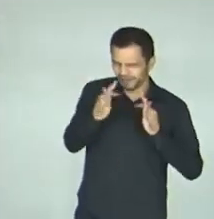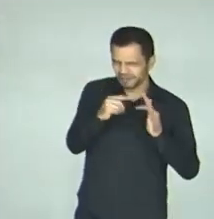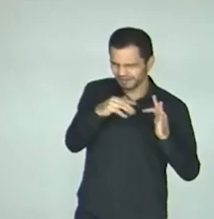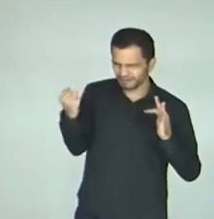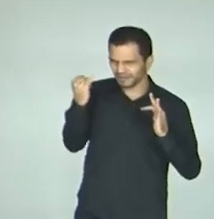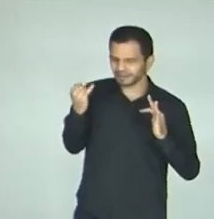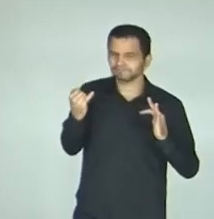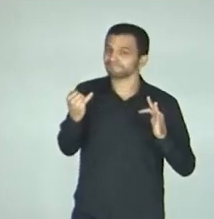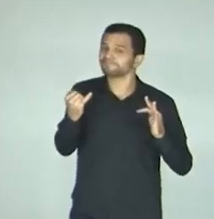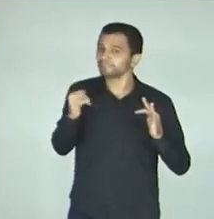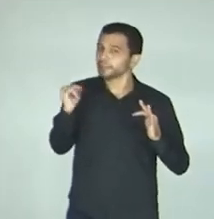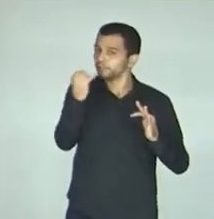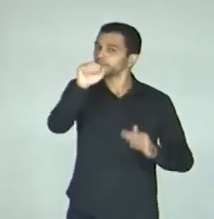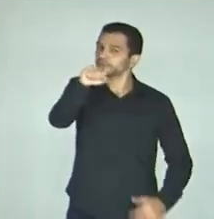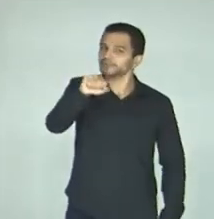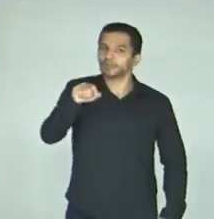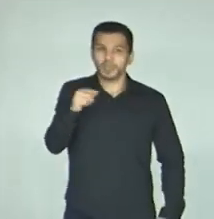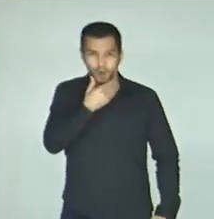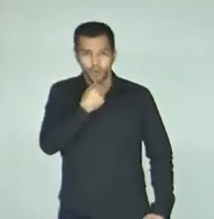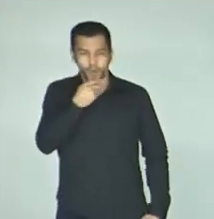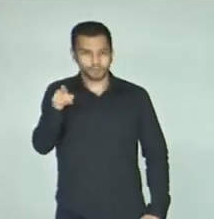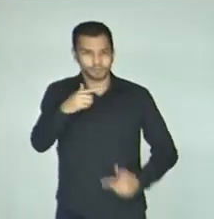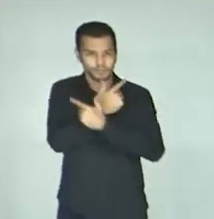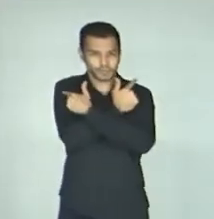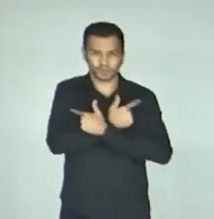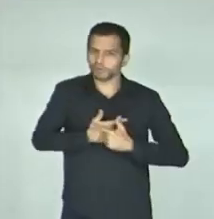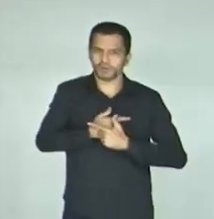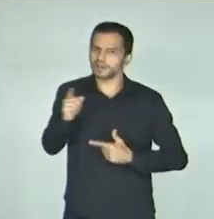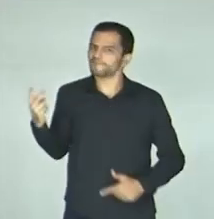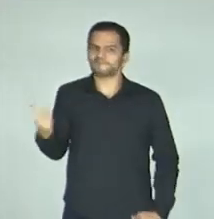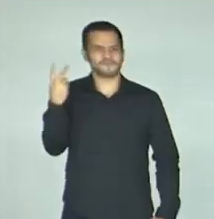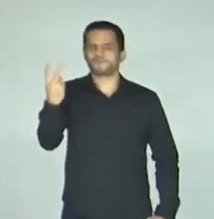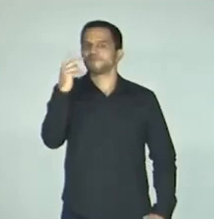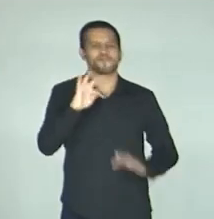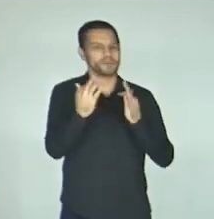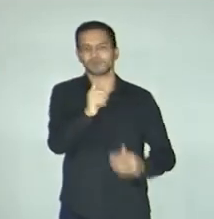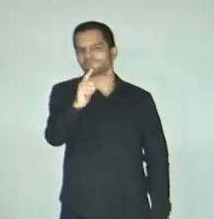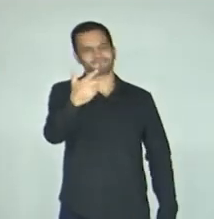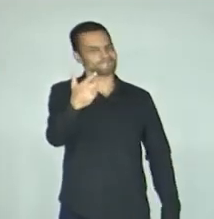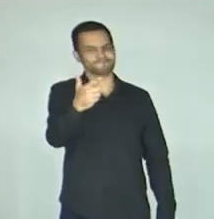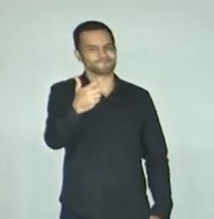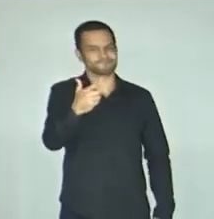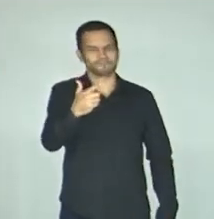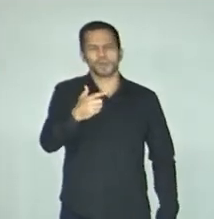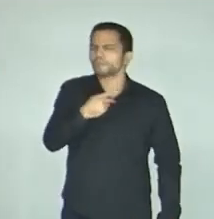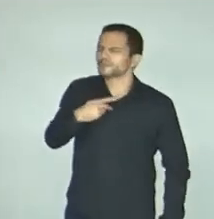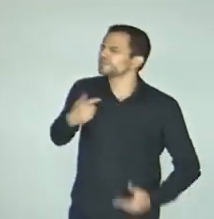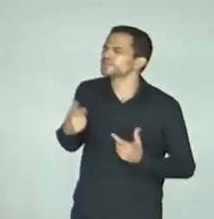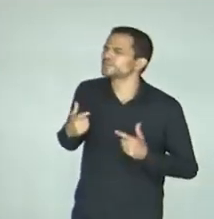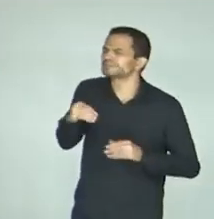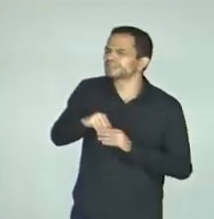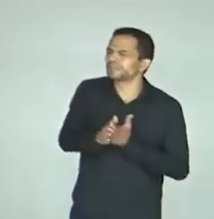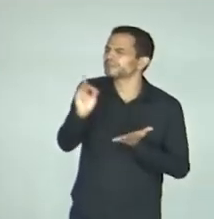não valorizou sua própria família Onde é que tu tá vendo isso pastor no capítulo 19 a